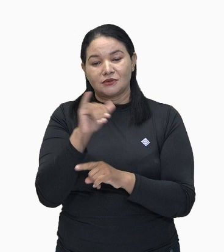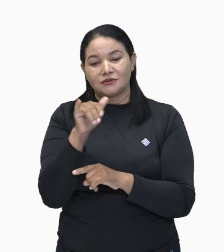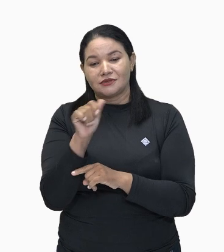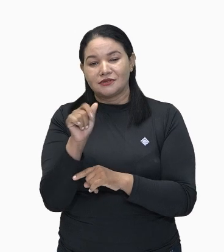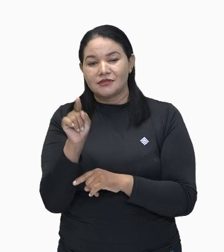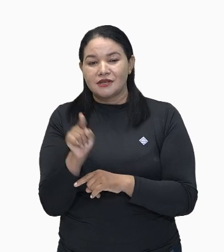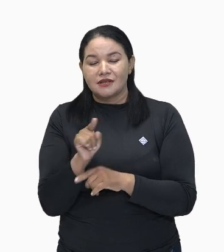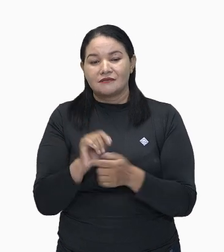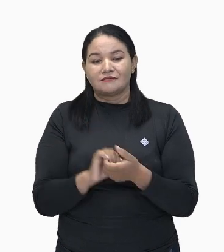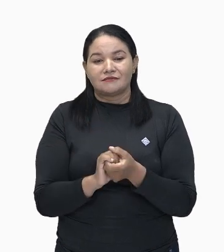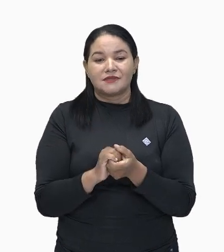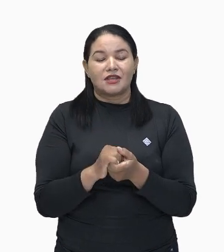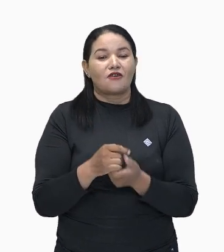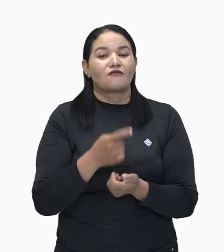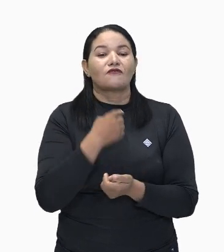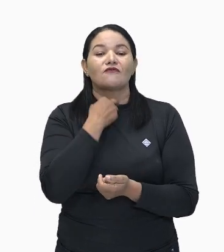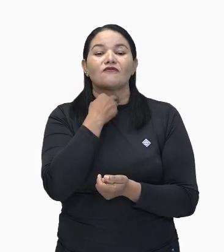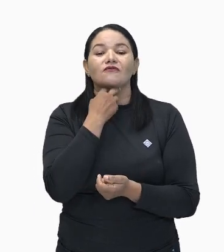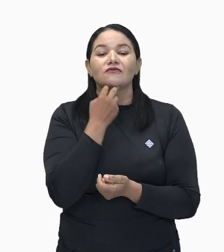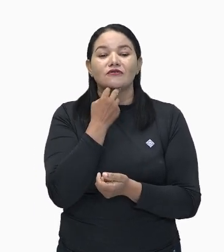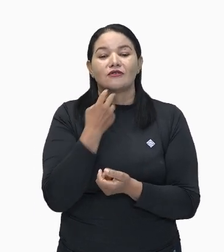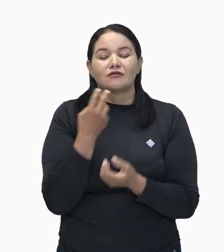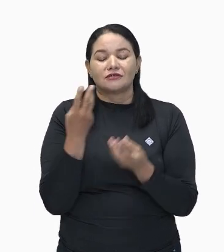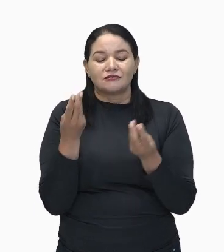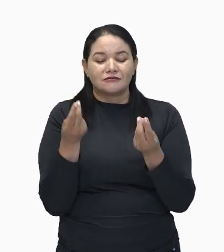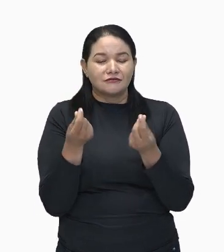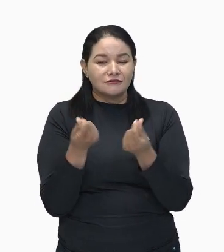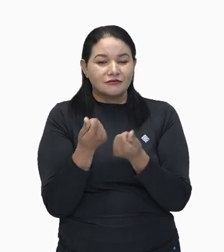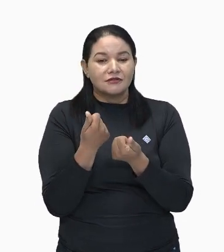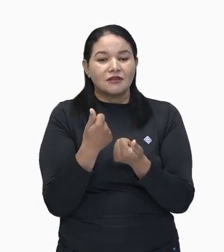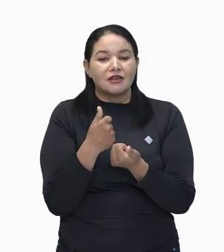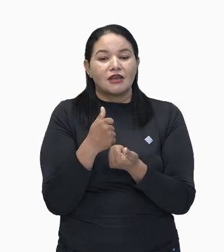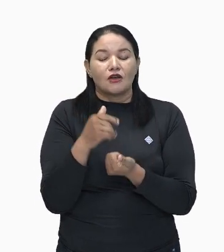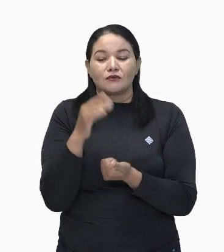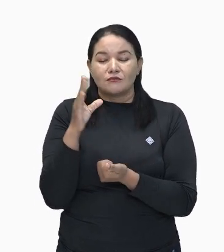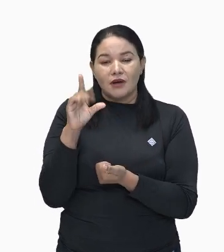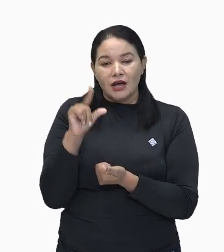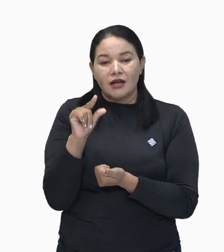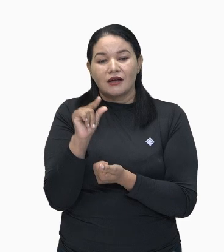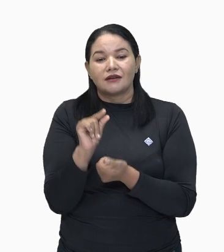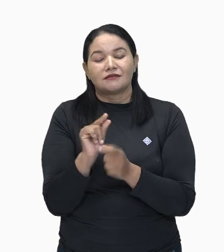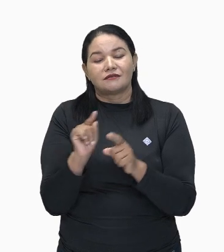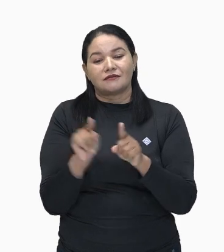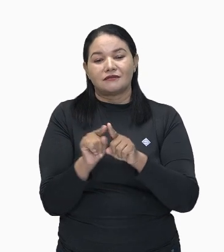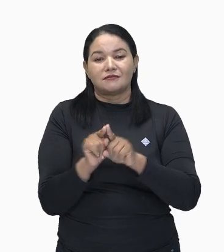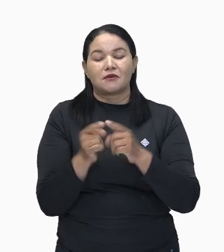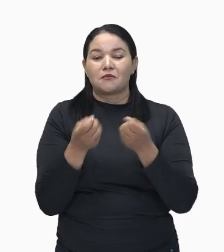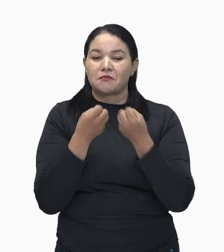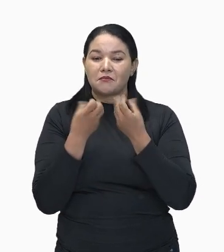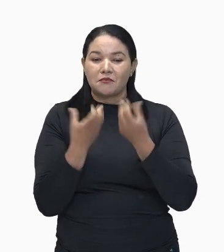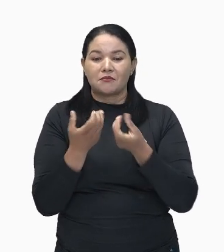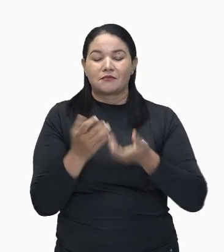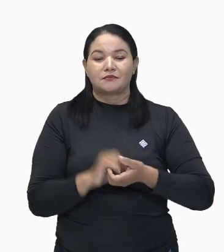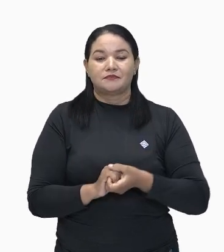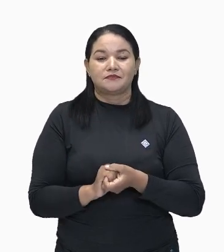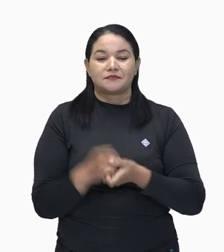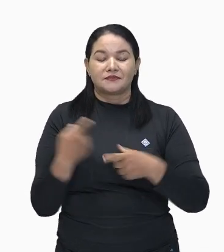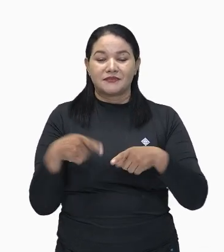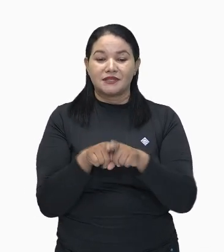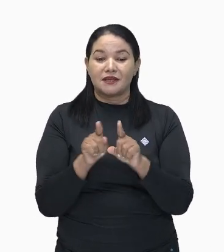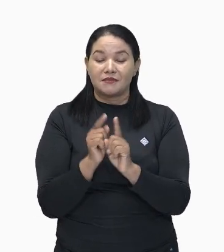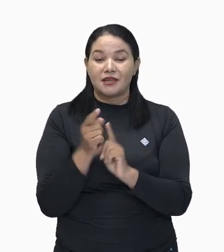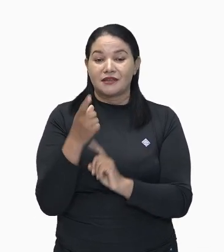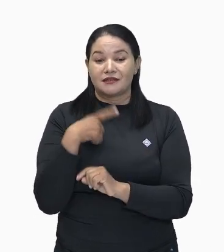tom coloquial na voz, uma voz mais baixa, mais suave. Tinha ali grande presença